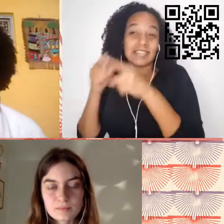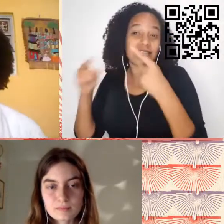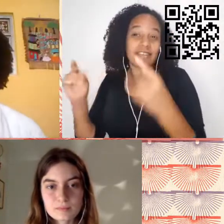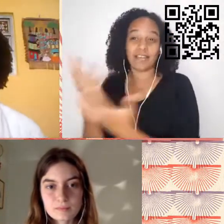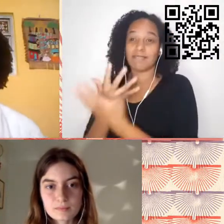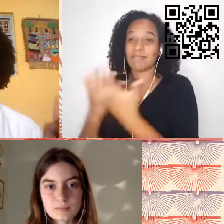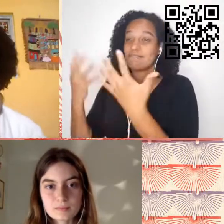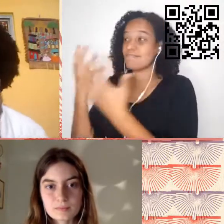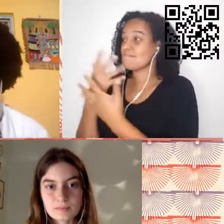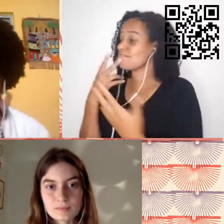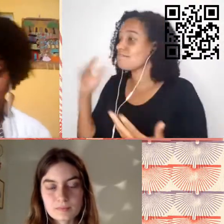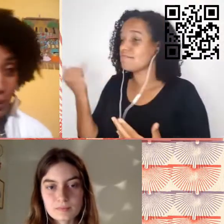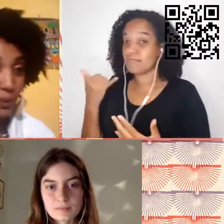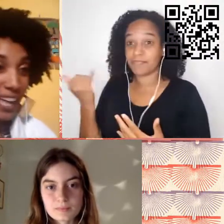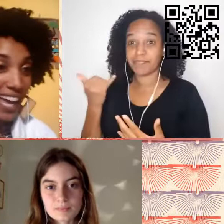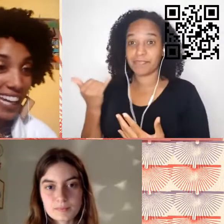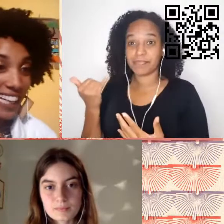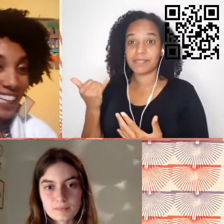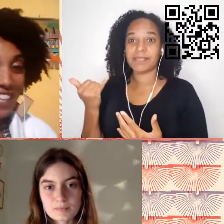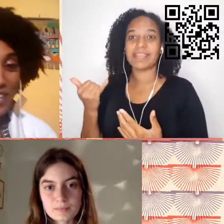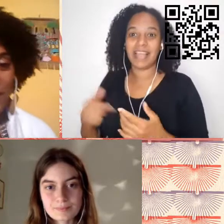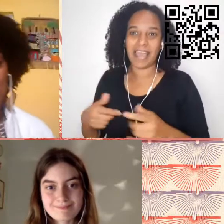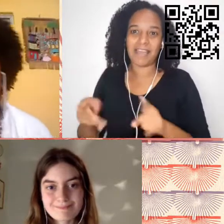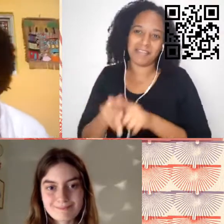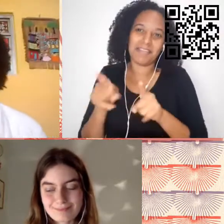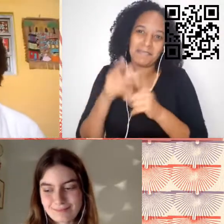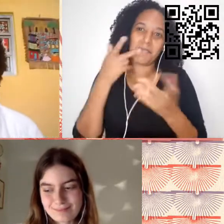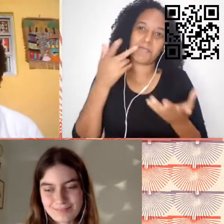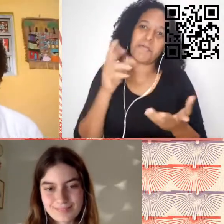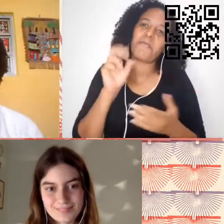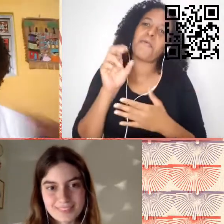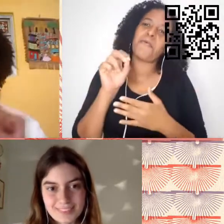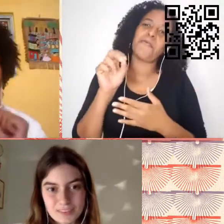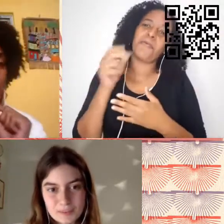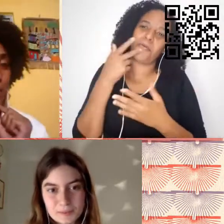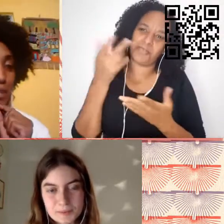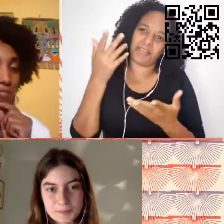E aí eu queria, já que eu tô falando muito dela, e eu queria muito